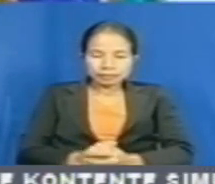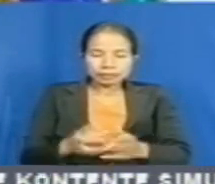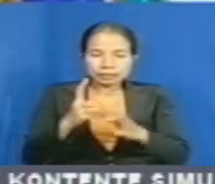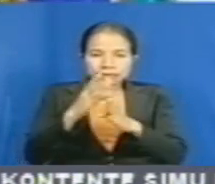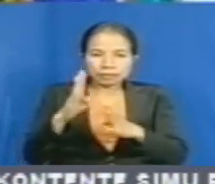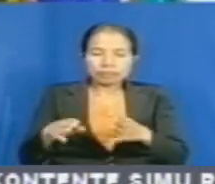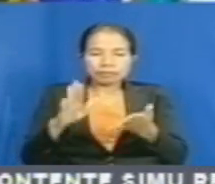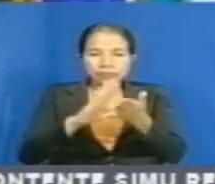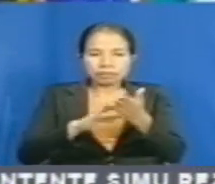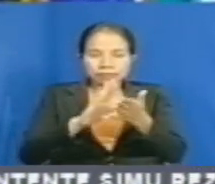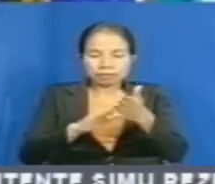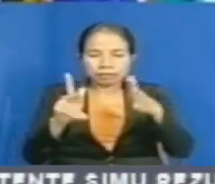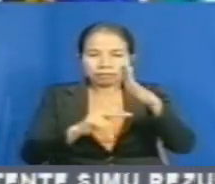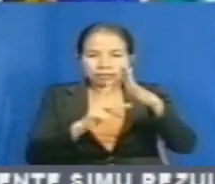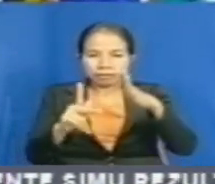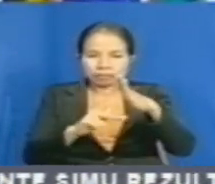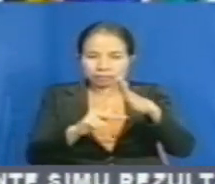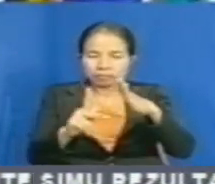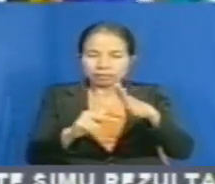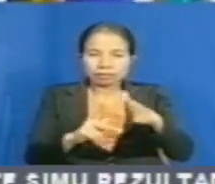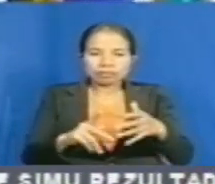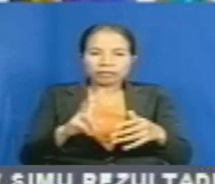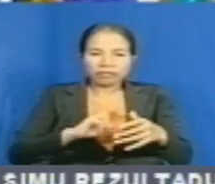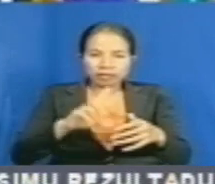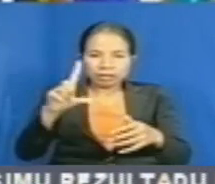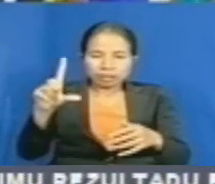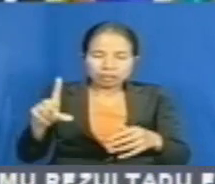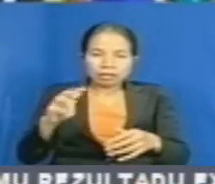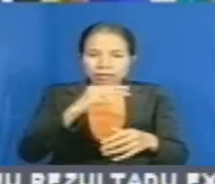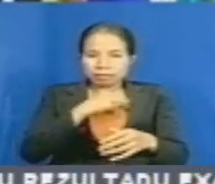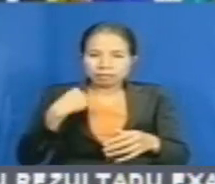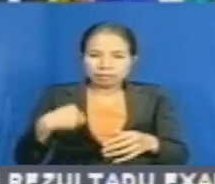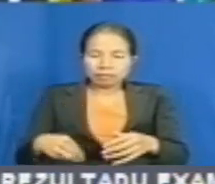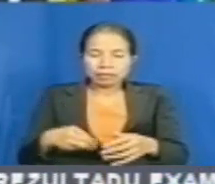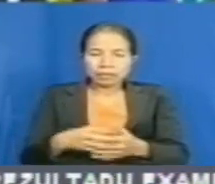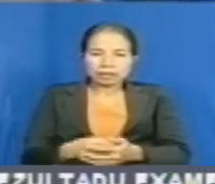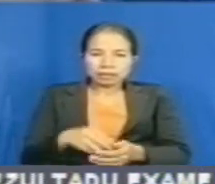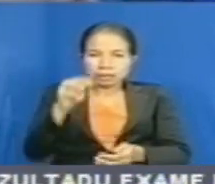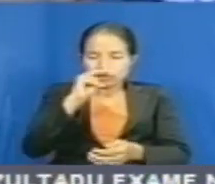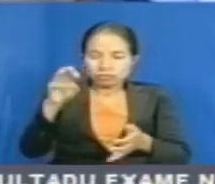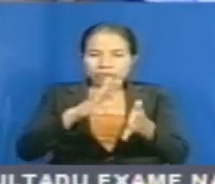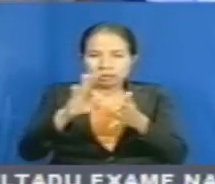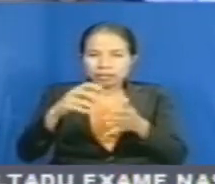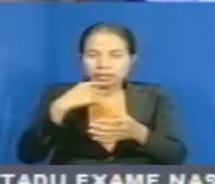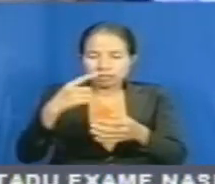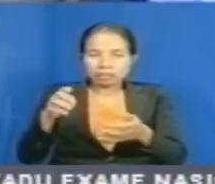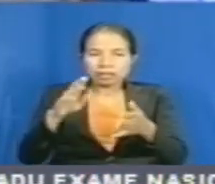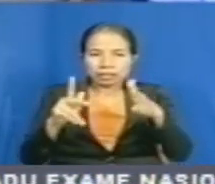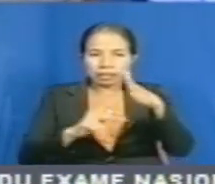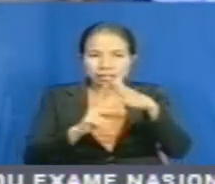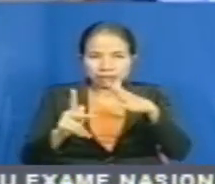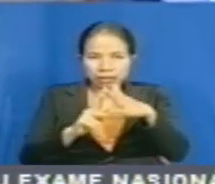Diretora pré-escolar São Francisco de Assis Bercoli, Madre Maria Zita Soares Segunda Nehateten, pré-escolar,